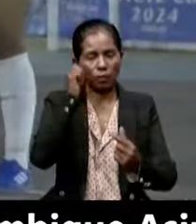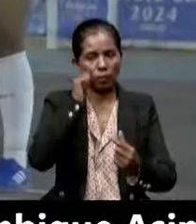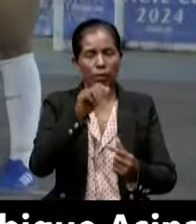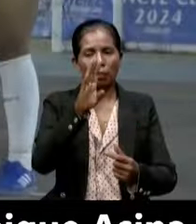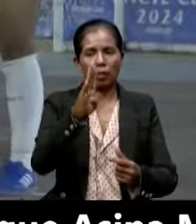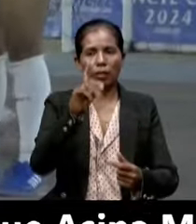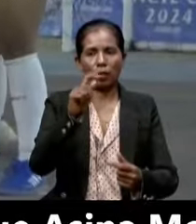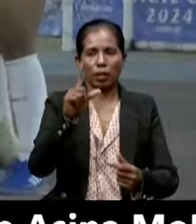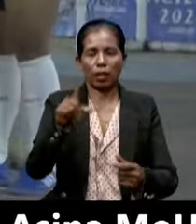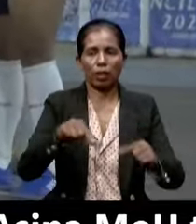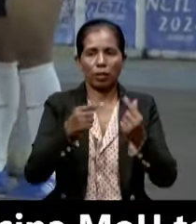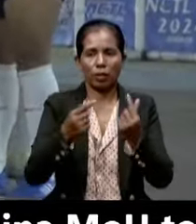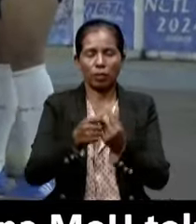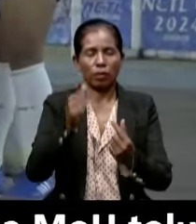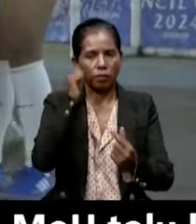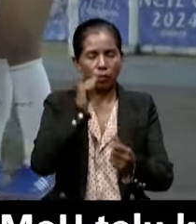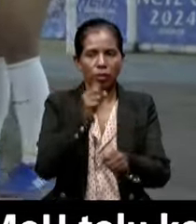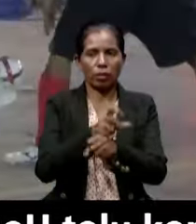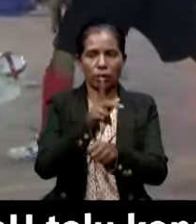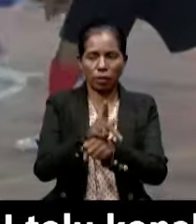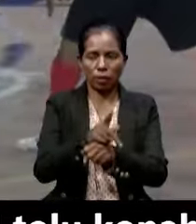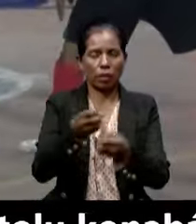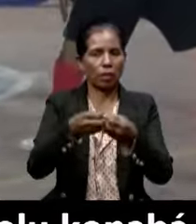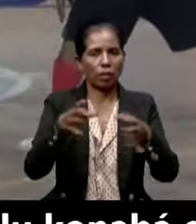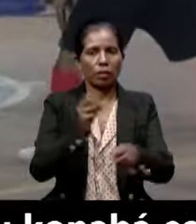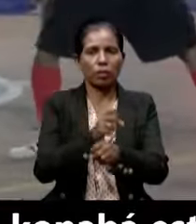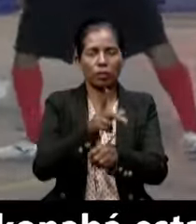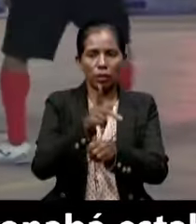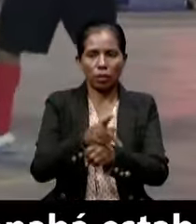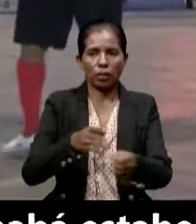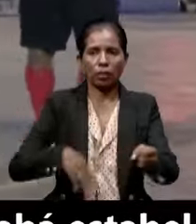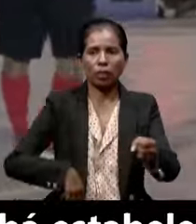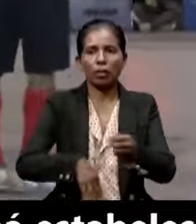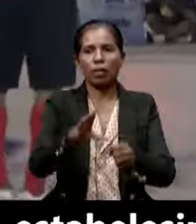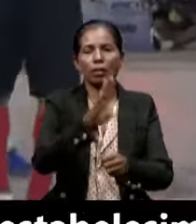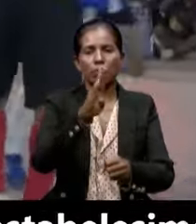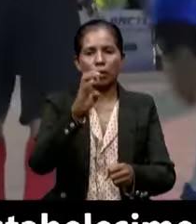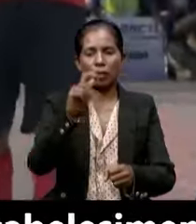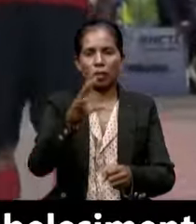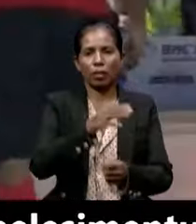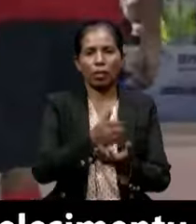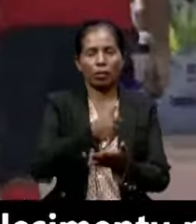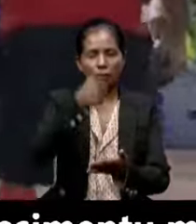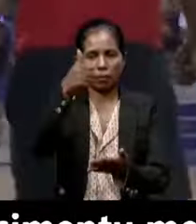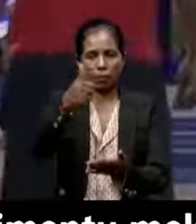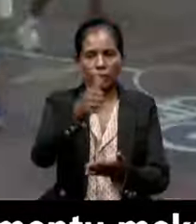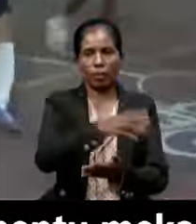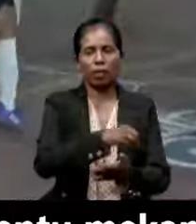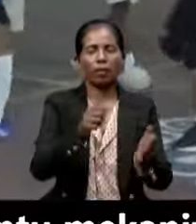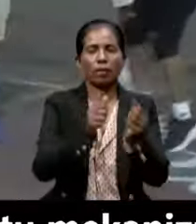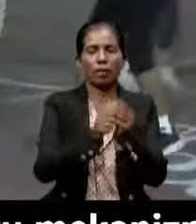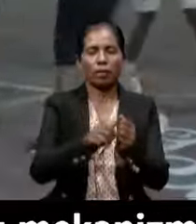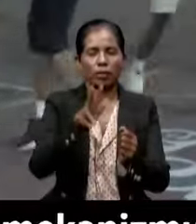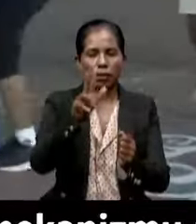BTLP contra equipa feto Sefope. Hoje, a Lacon se foi peliusi suto penalidade BTLP, mas sai vencedor, o score